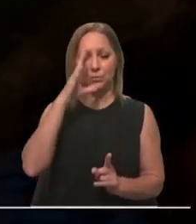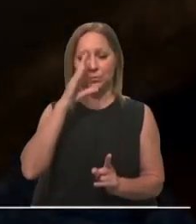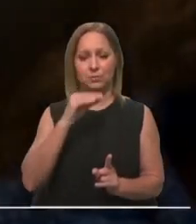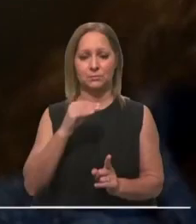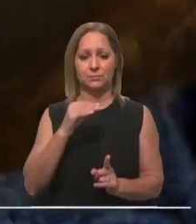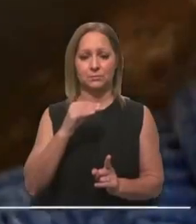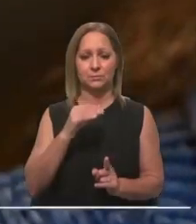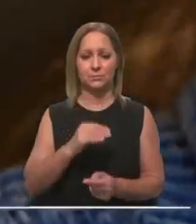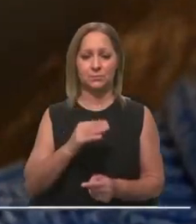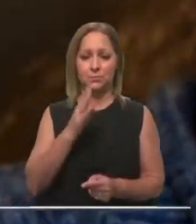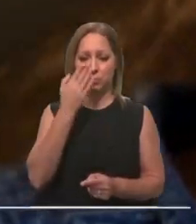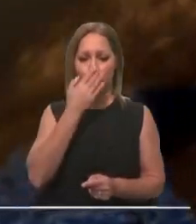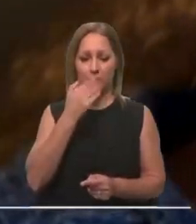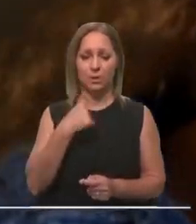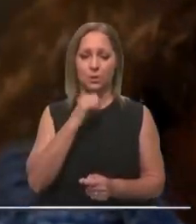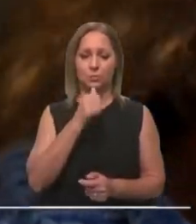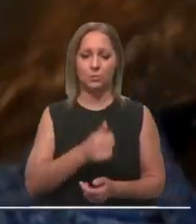dele. Eu quero morrer.